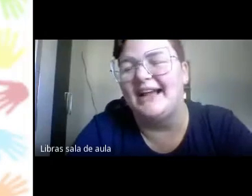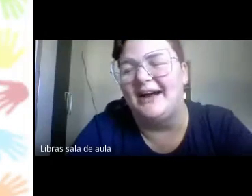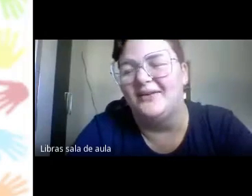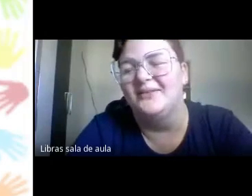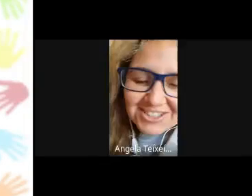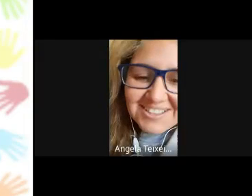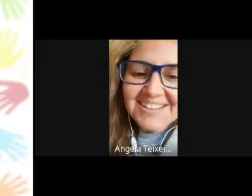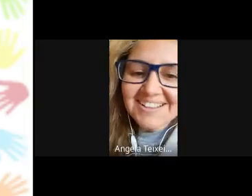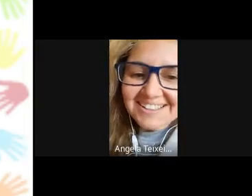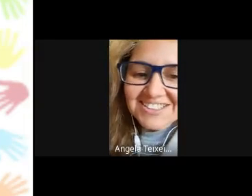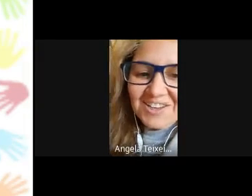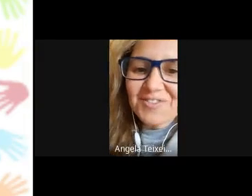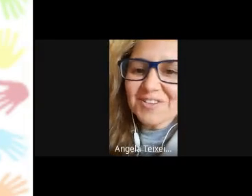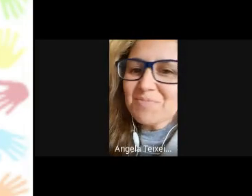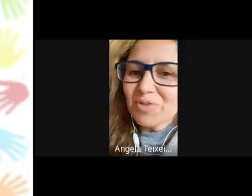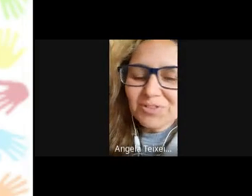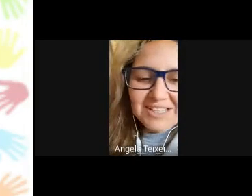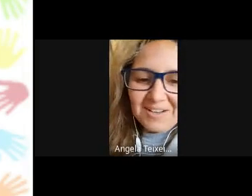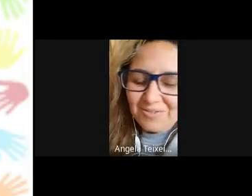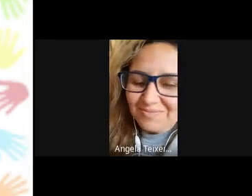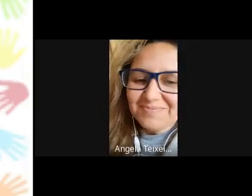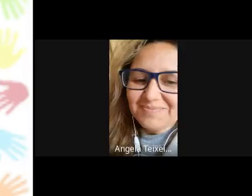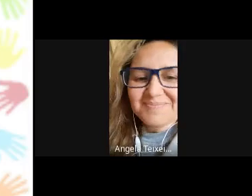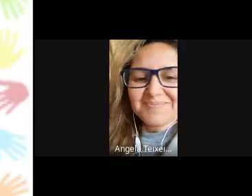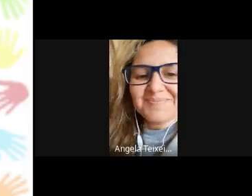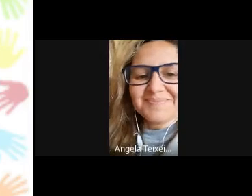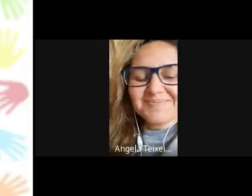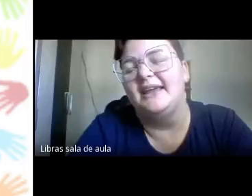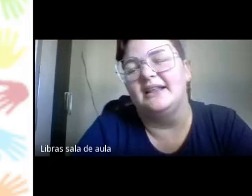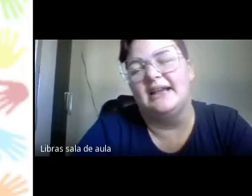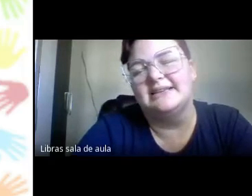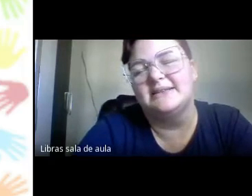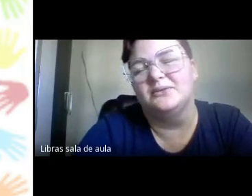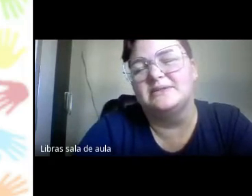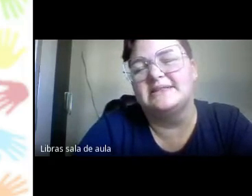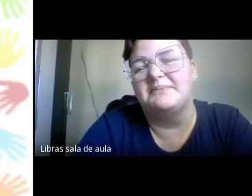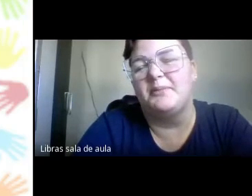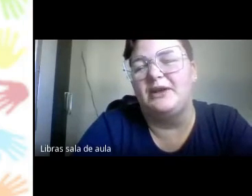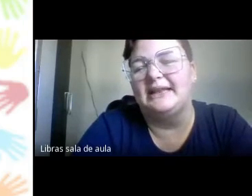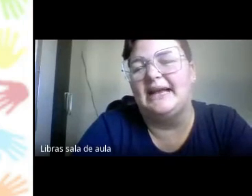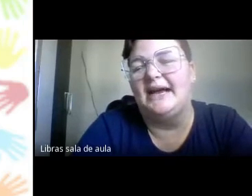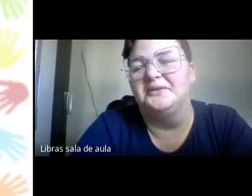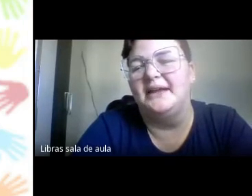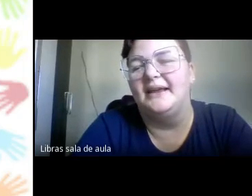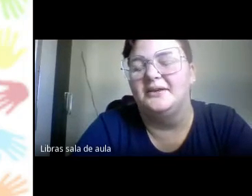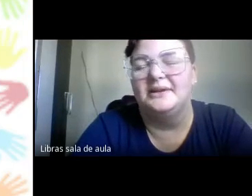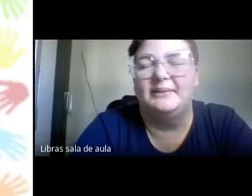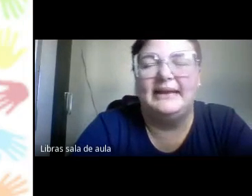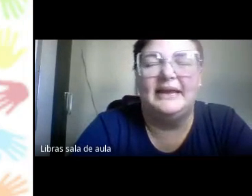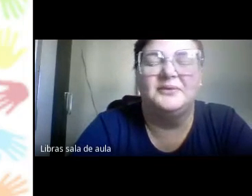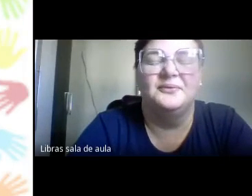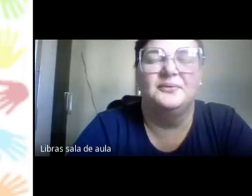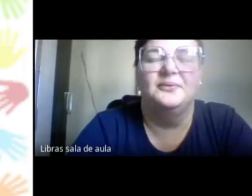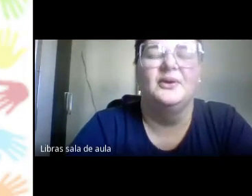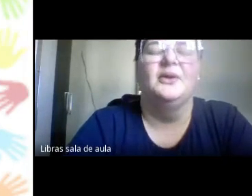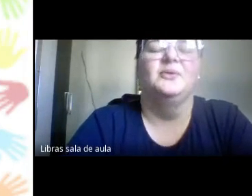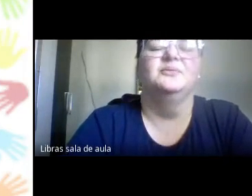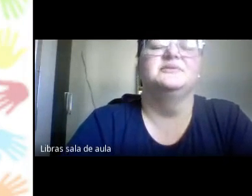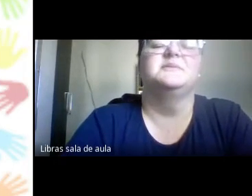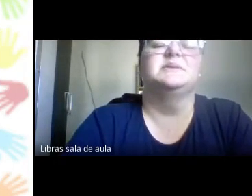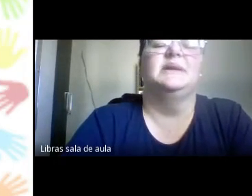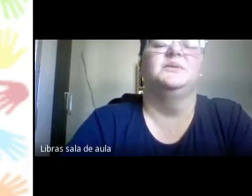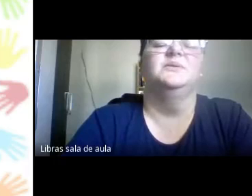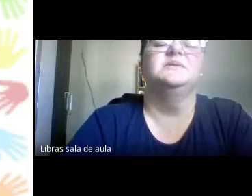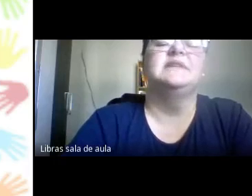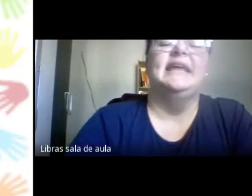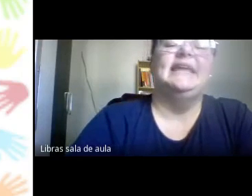aluna legal. cadeirante. Já fiz, muito legal. Aqui a questão do sistema monetário, né, que eu trabalhei com um dos